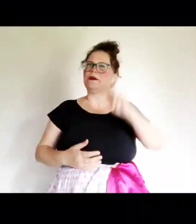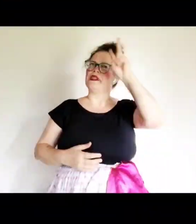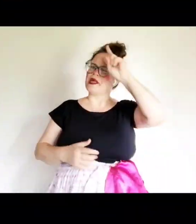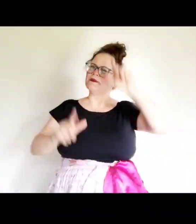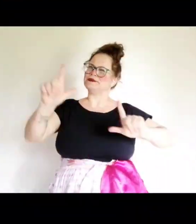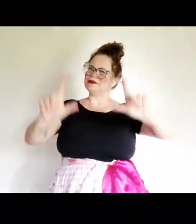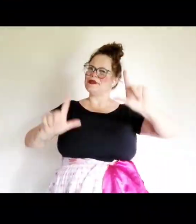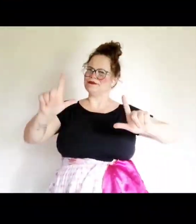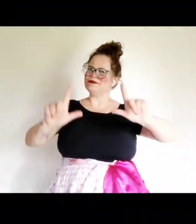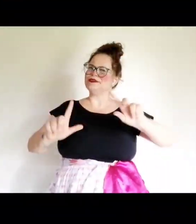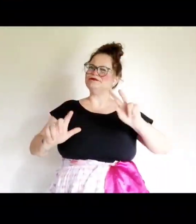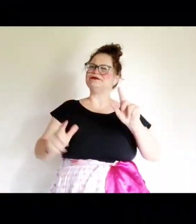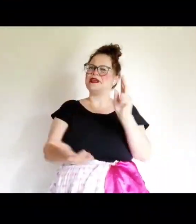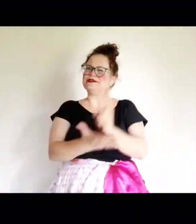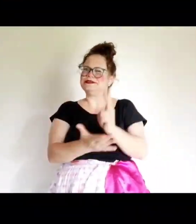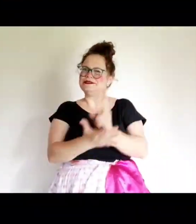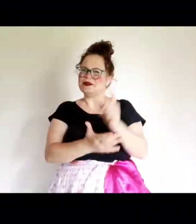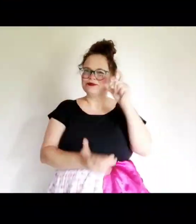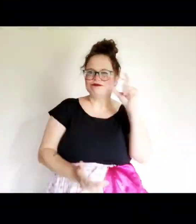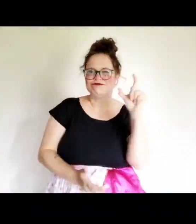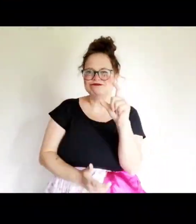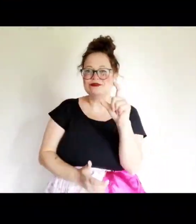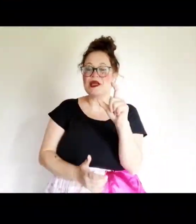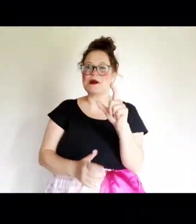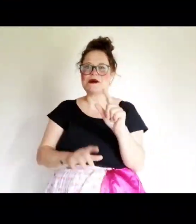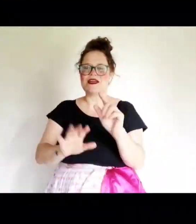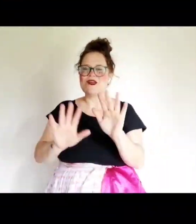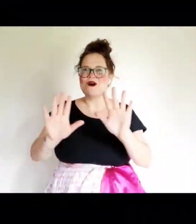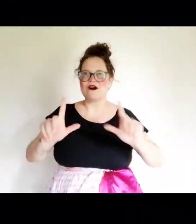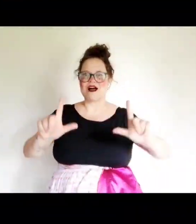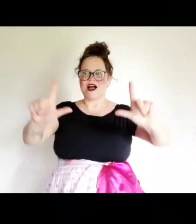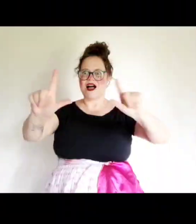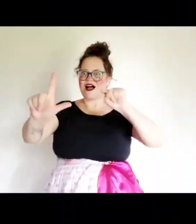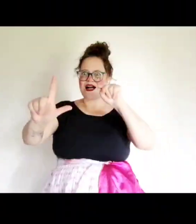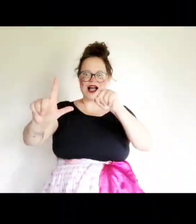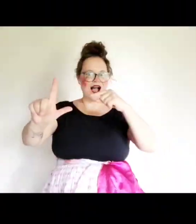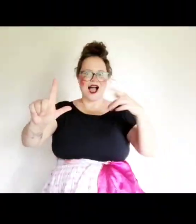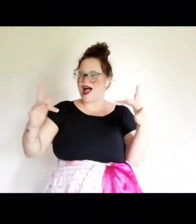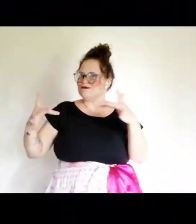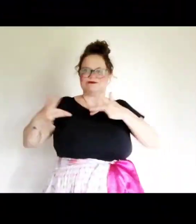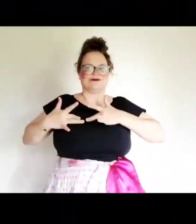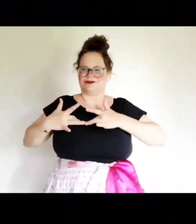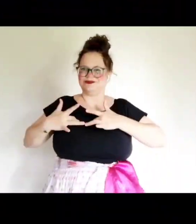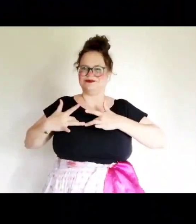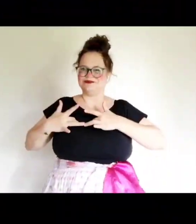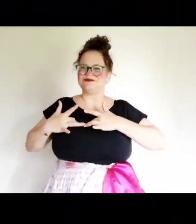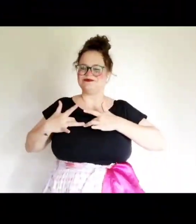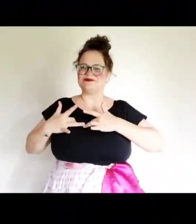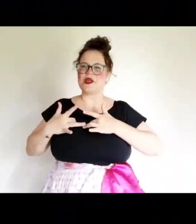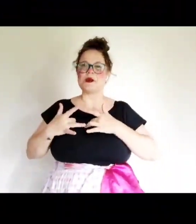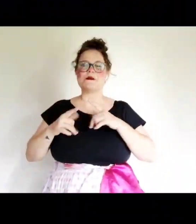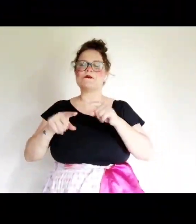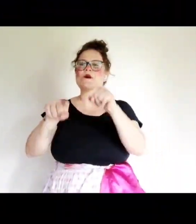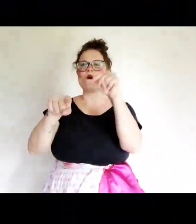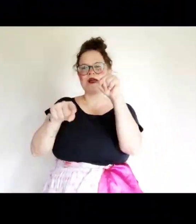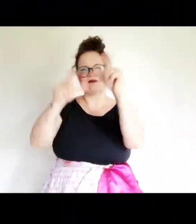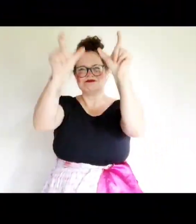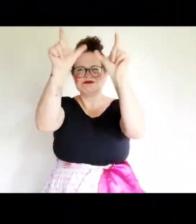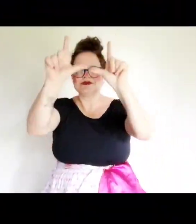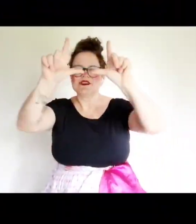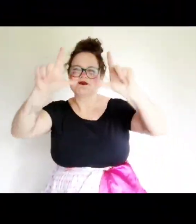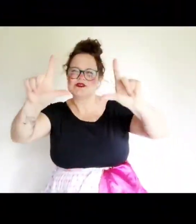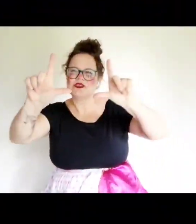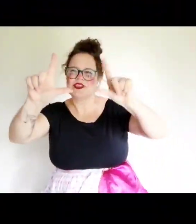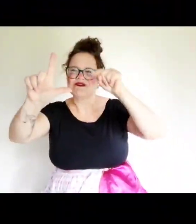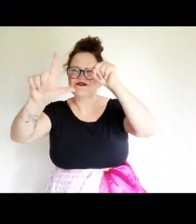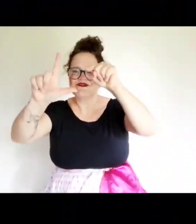Pica-Pau Amarelo. E de cara a boneca de pano me cativou. E foi graças à boneca de